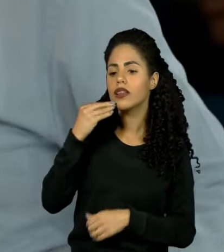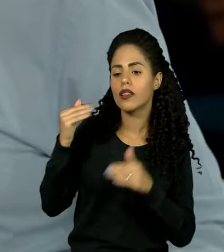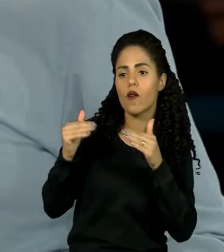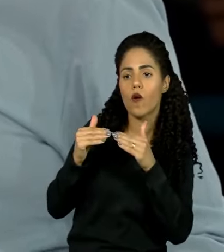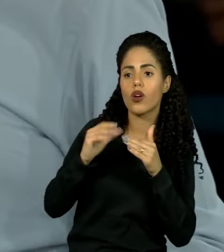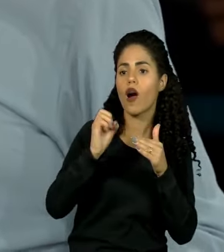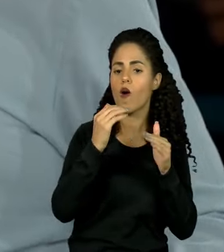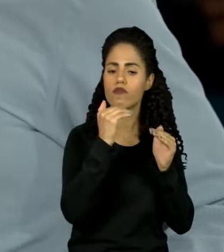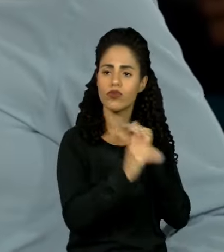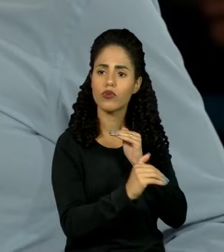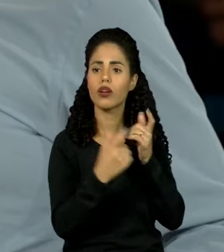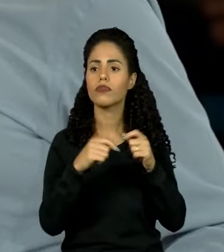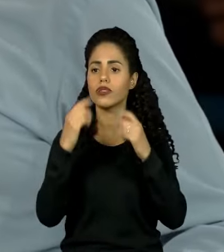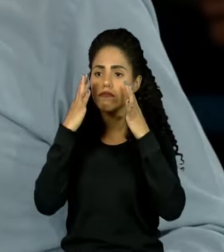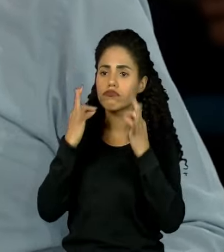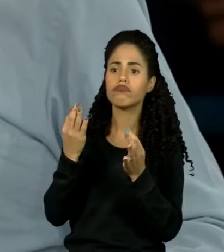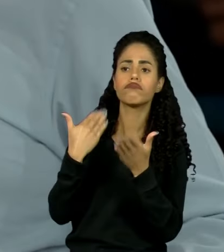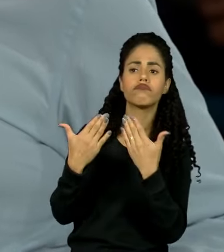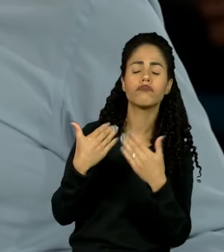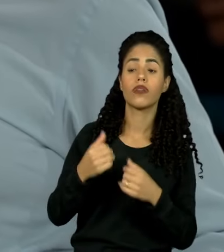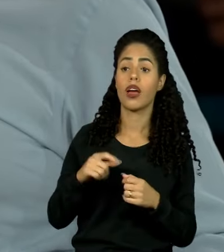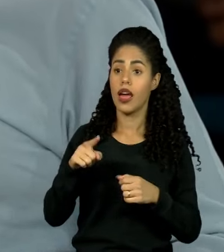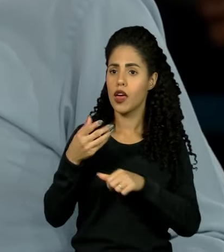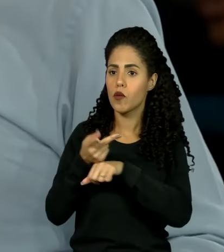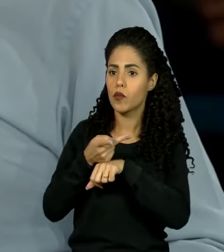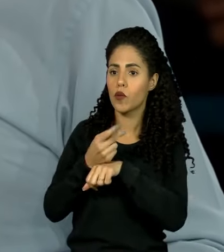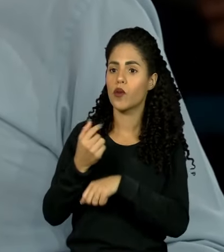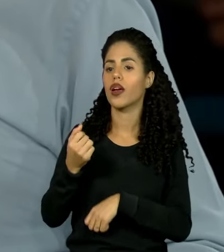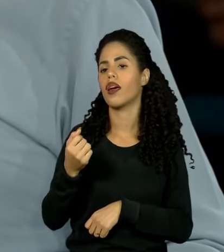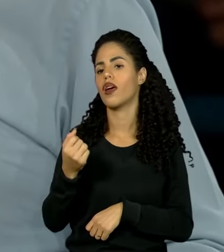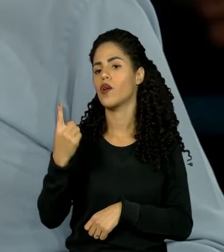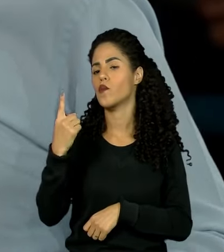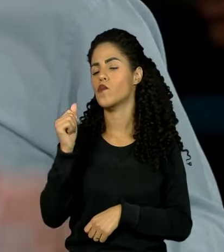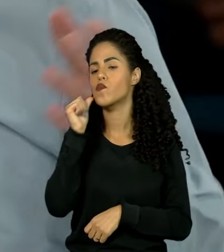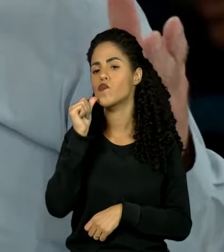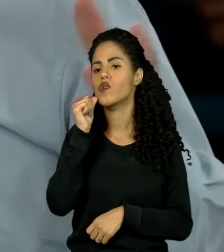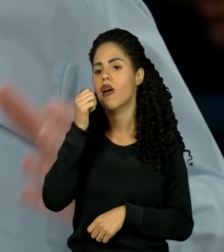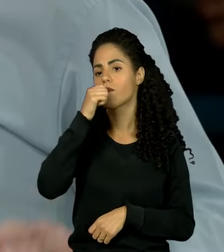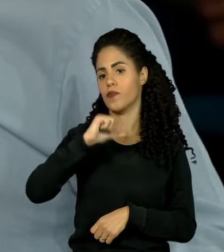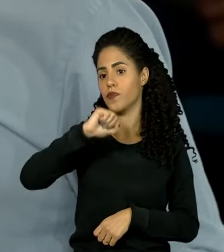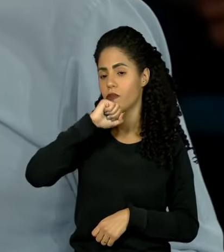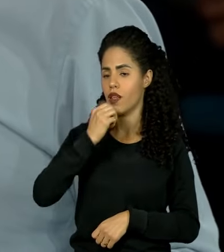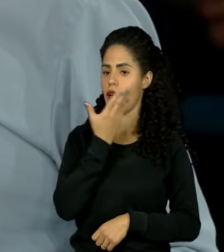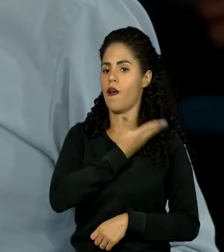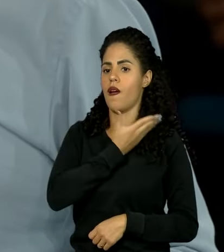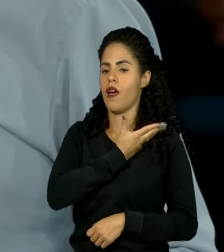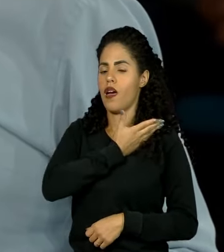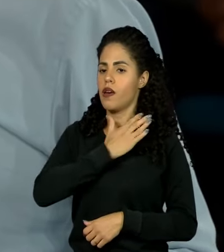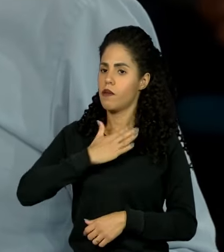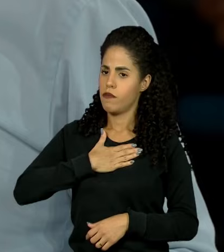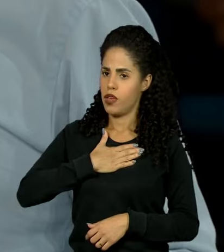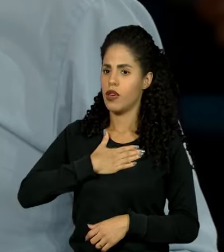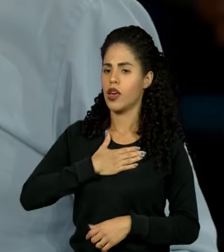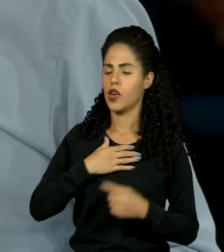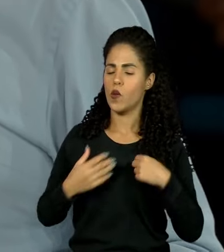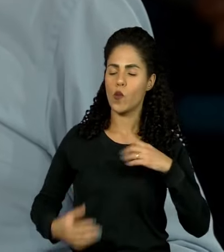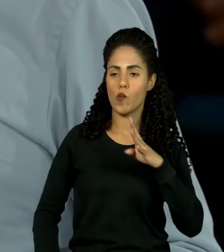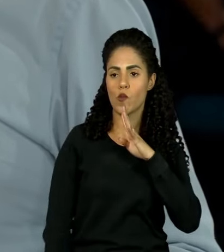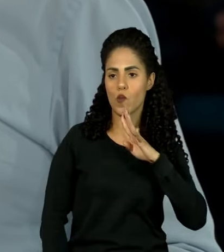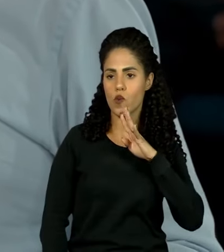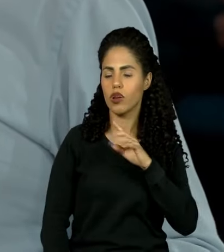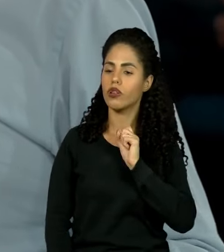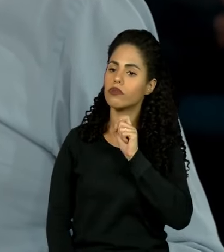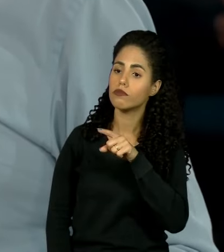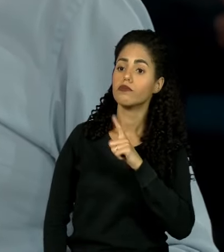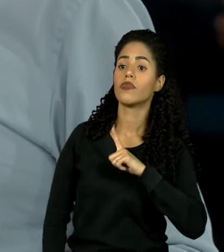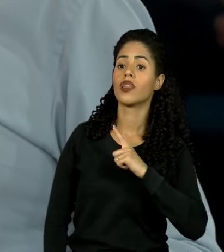concordar e eu fui procurado por uma mãe Eh que é amiga de uma uma uma pessoa que trabalha conosco que